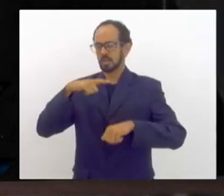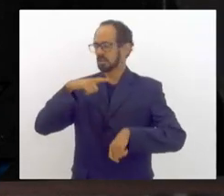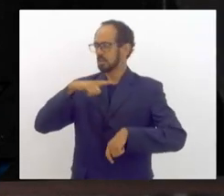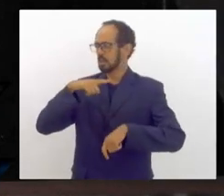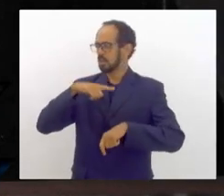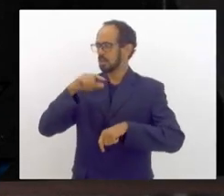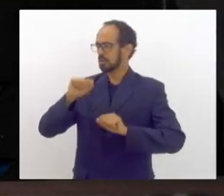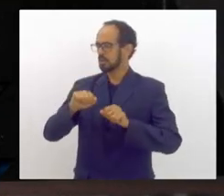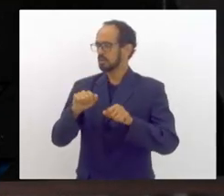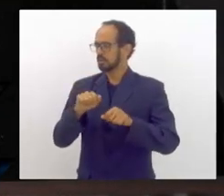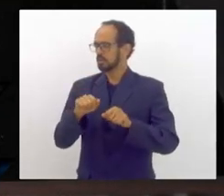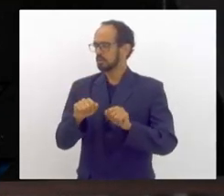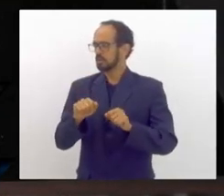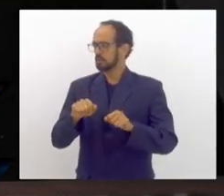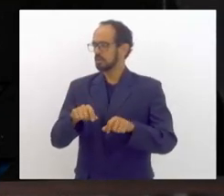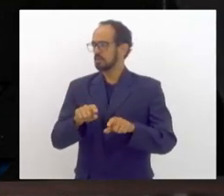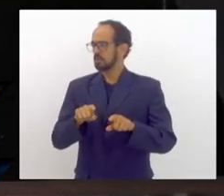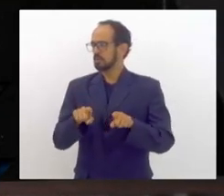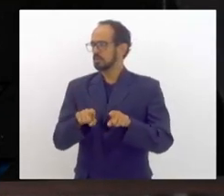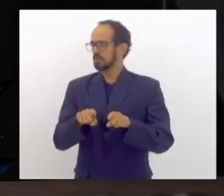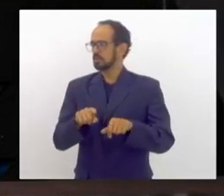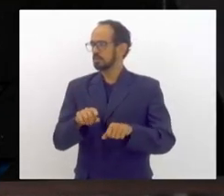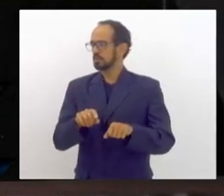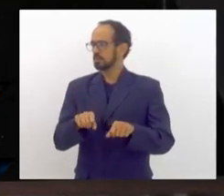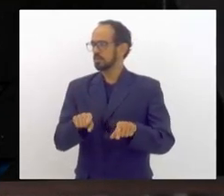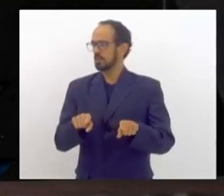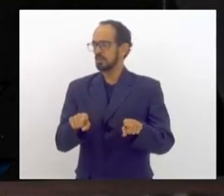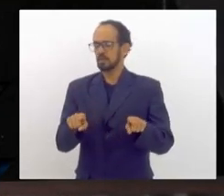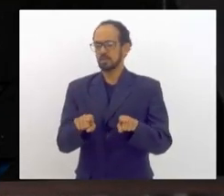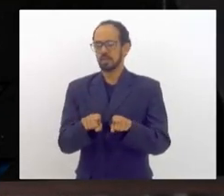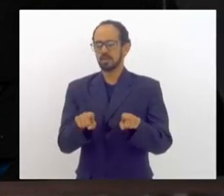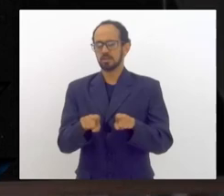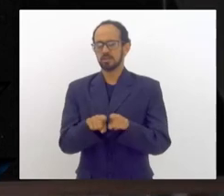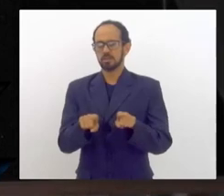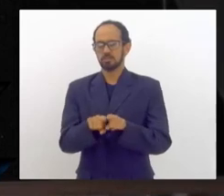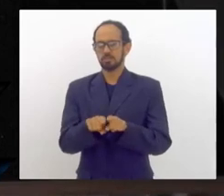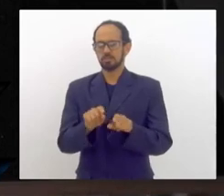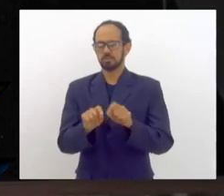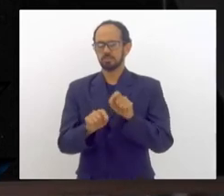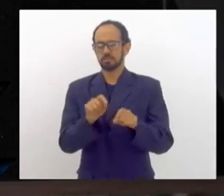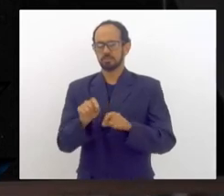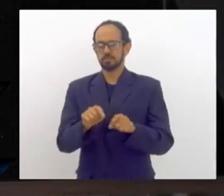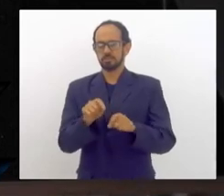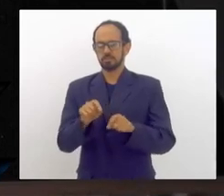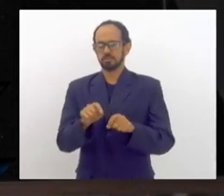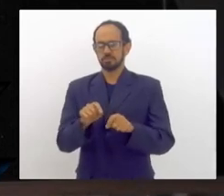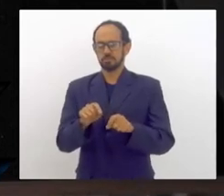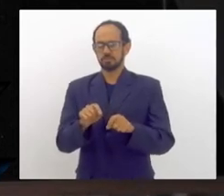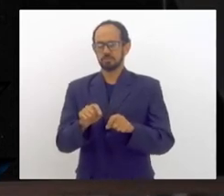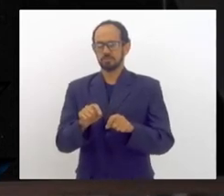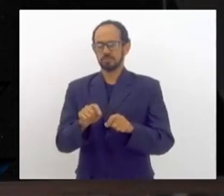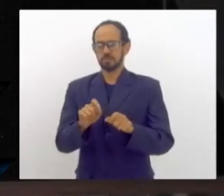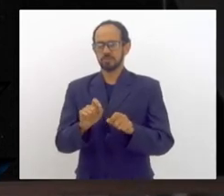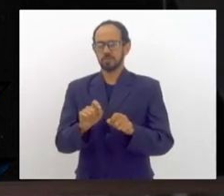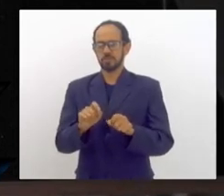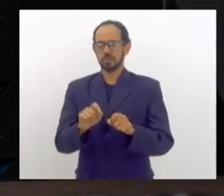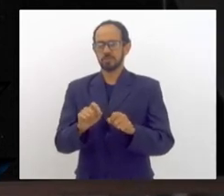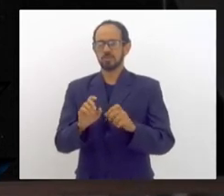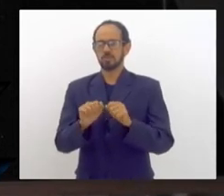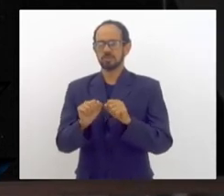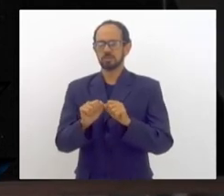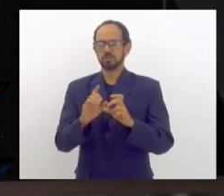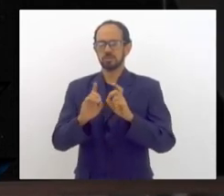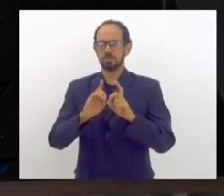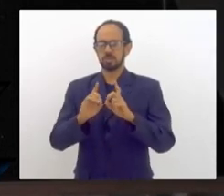para nos ensinar também a desenvolver, e quero dizer que vou estar na frente dessa comissão para fazer os debates que são